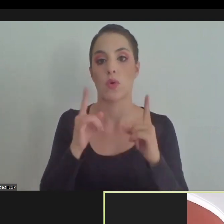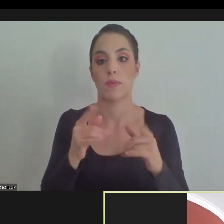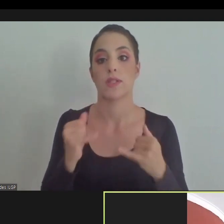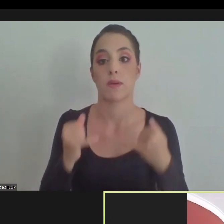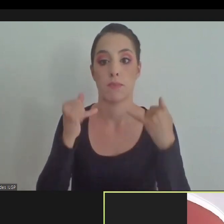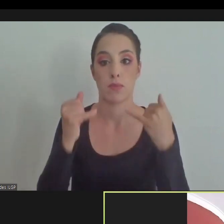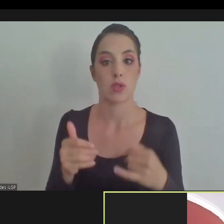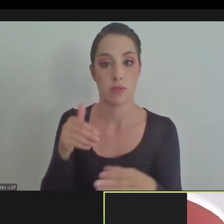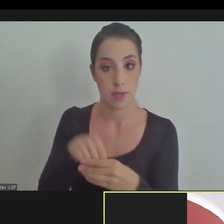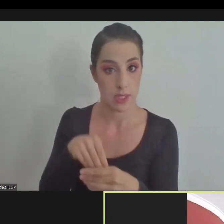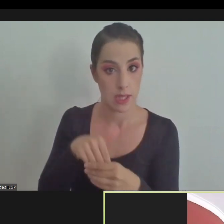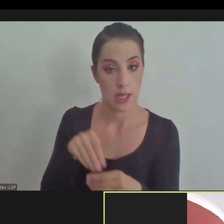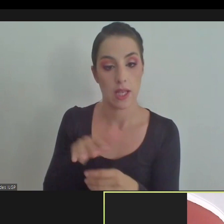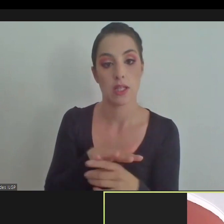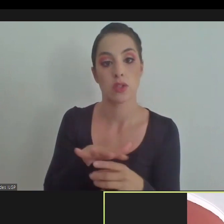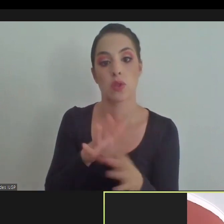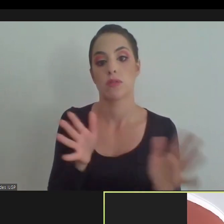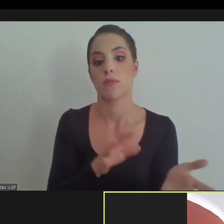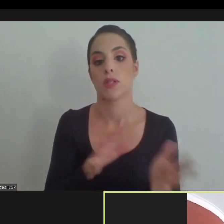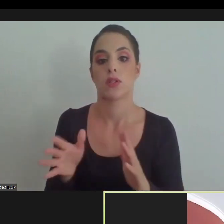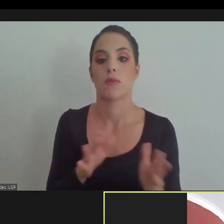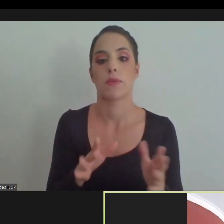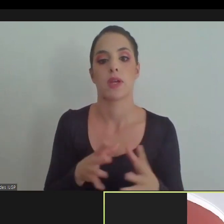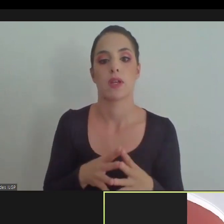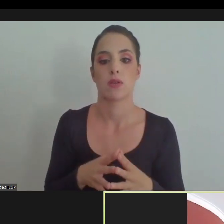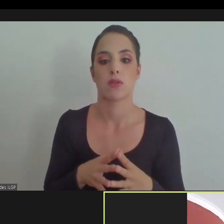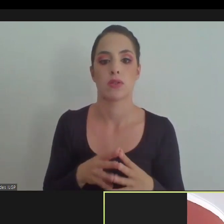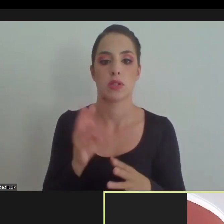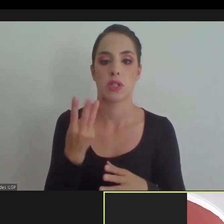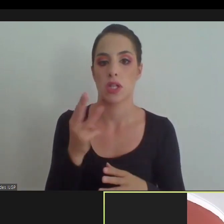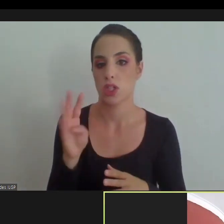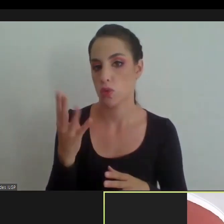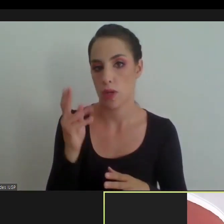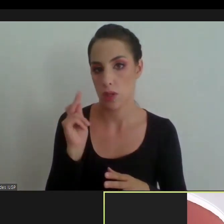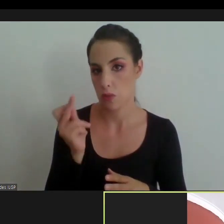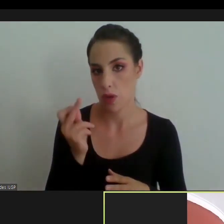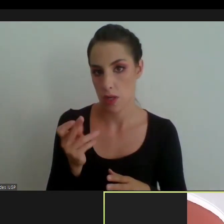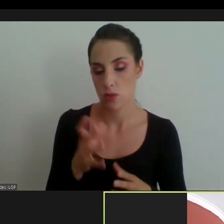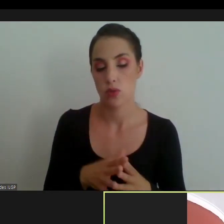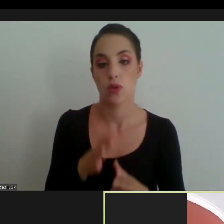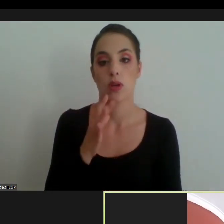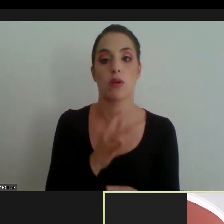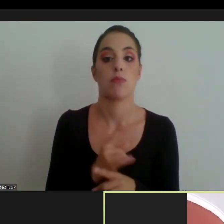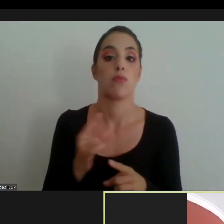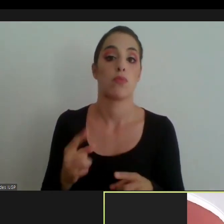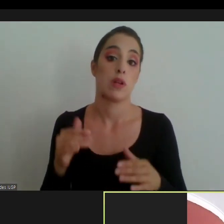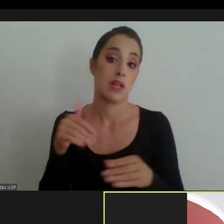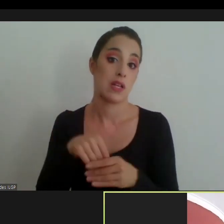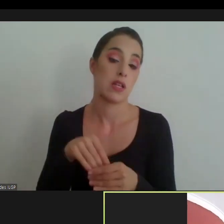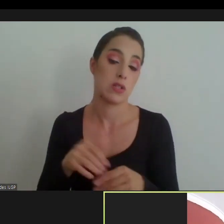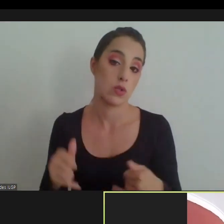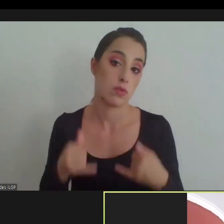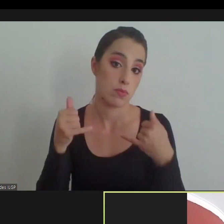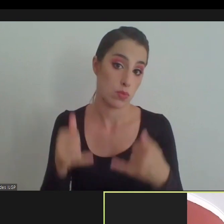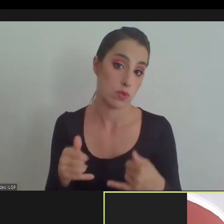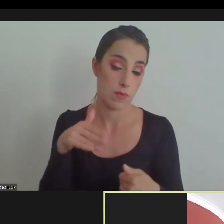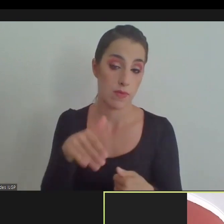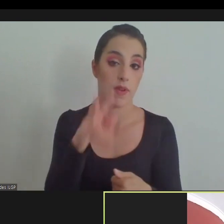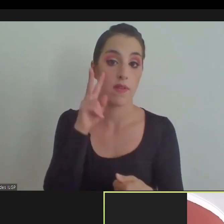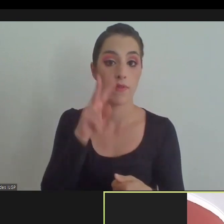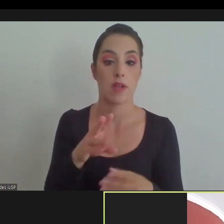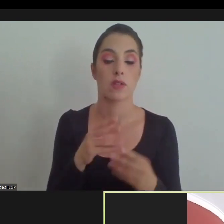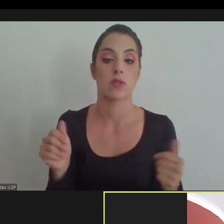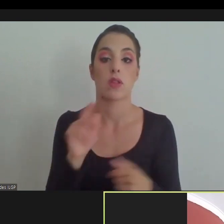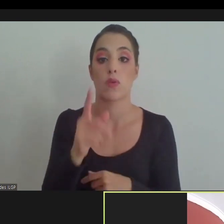eleições, que serão daqui a 3 ou 4 anos, que serão as próximas eleições. Ou seja, este